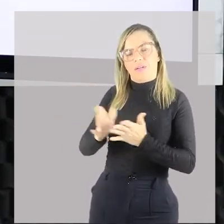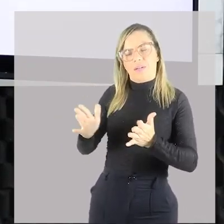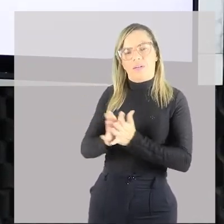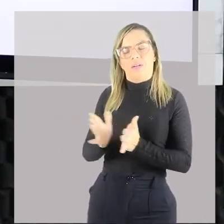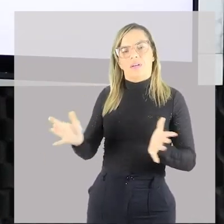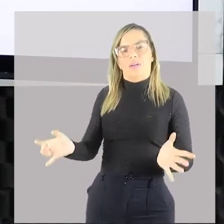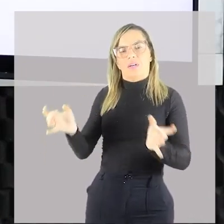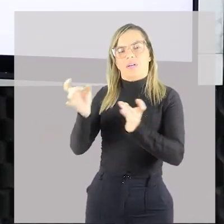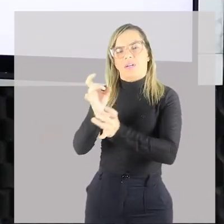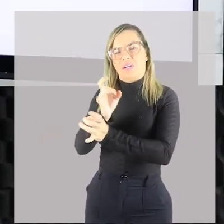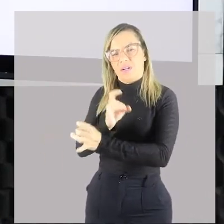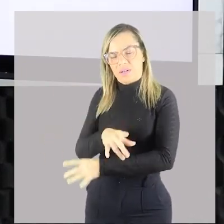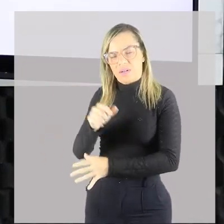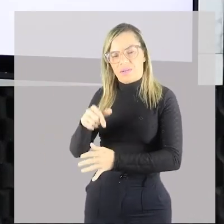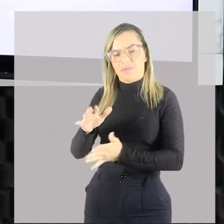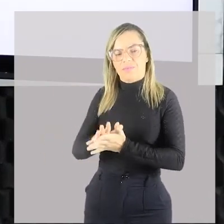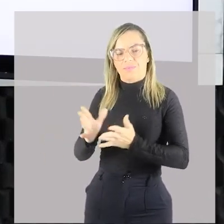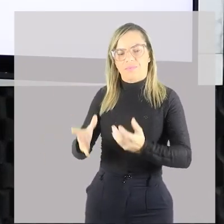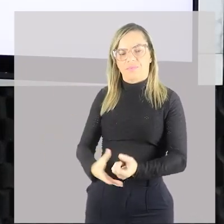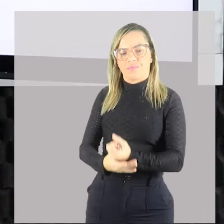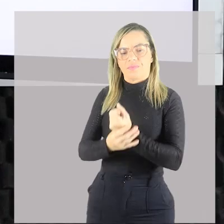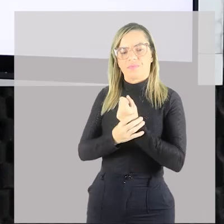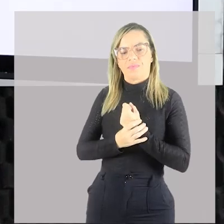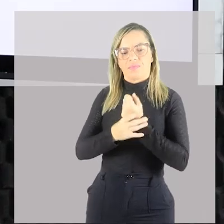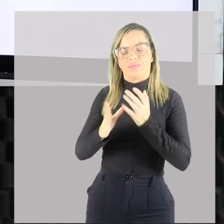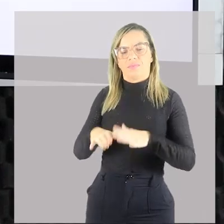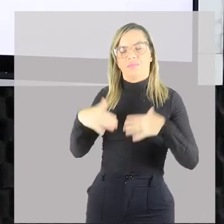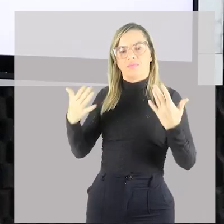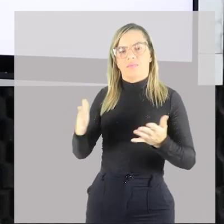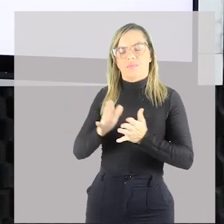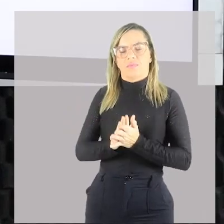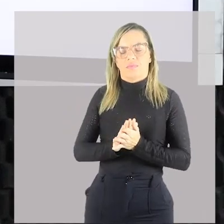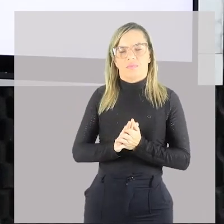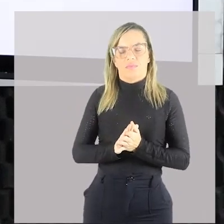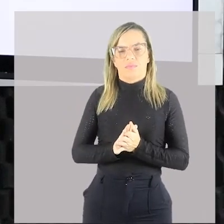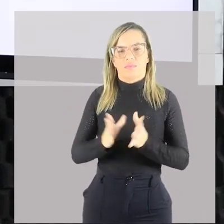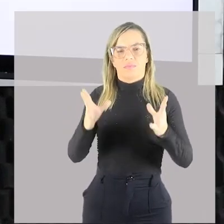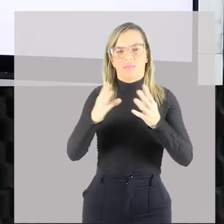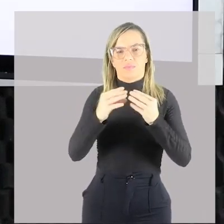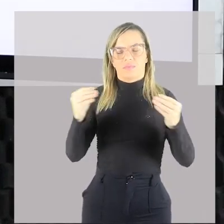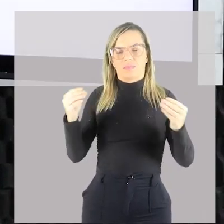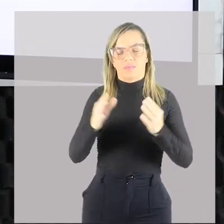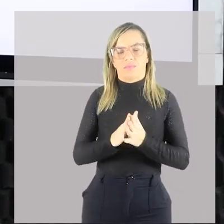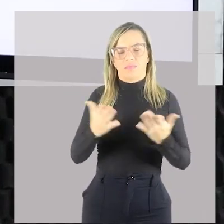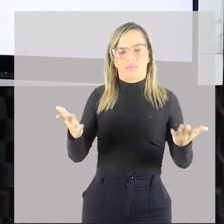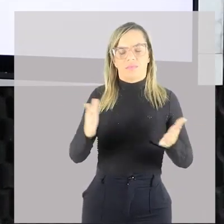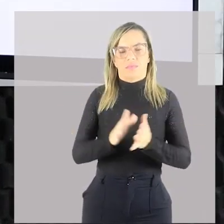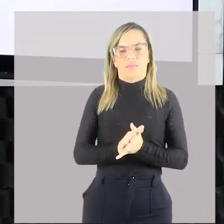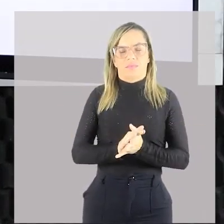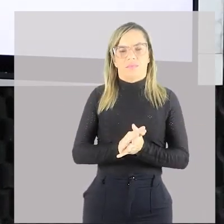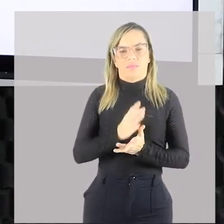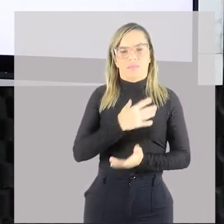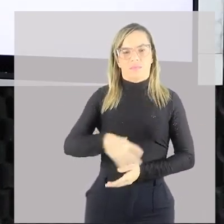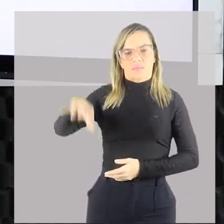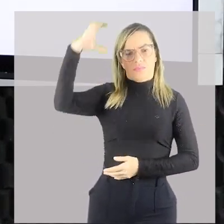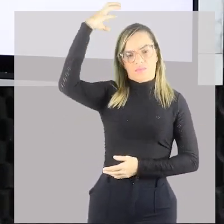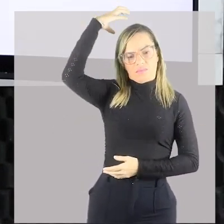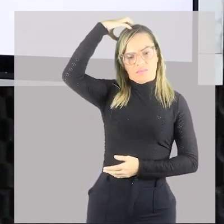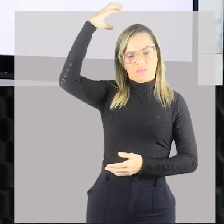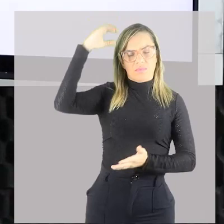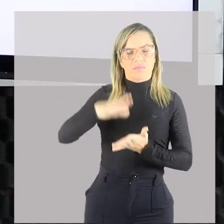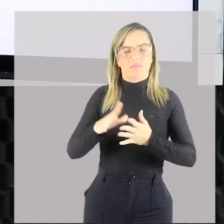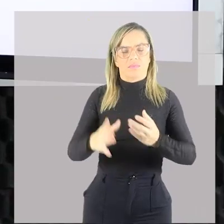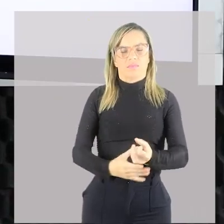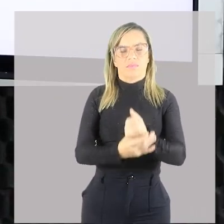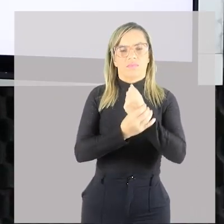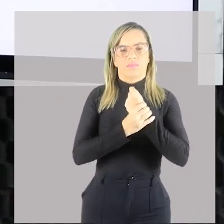no apagar dali das lâmpadas dos palácios, né? Dos grandes reis absolutistas,